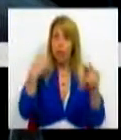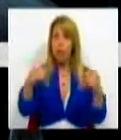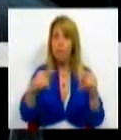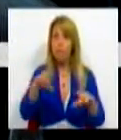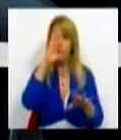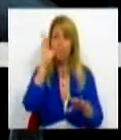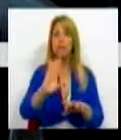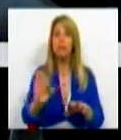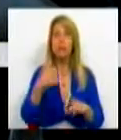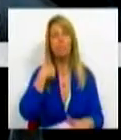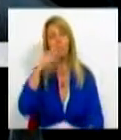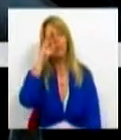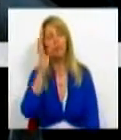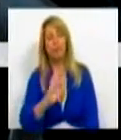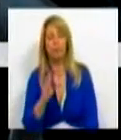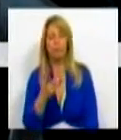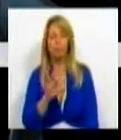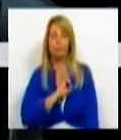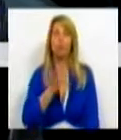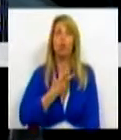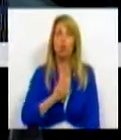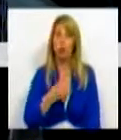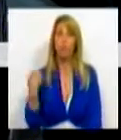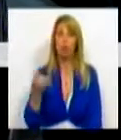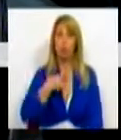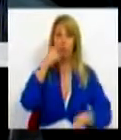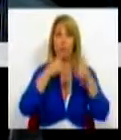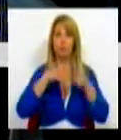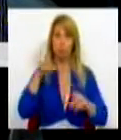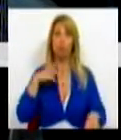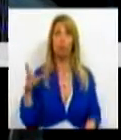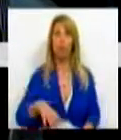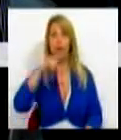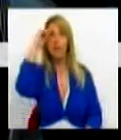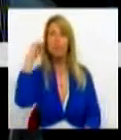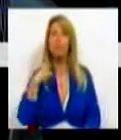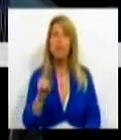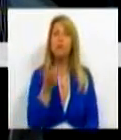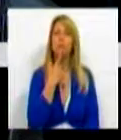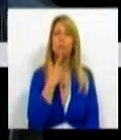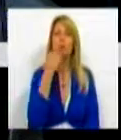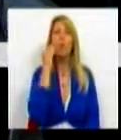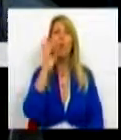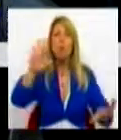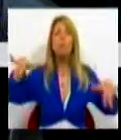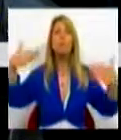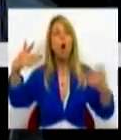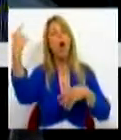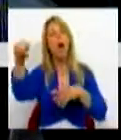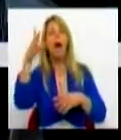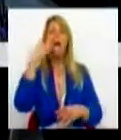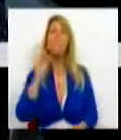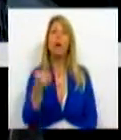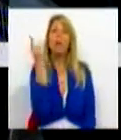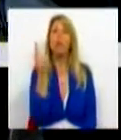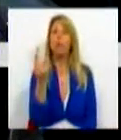sabe, Sr. Doutor, para nós, eu acho que para os portugueses, é difícil perceber como é que pode existir um banco que,